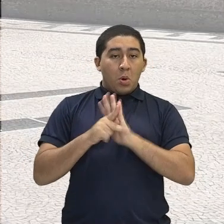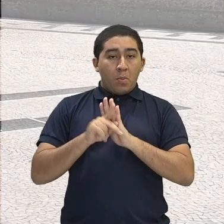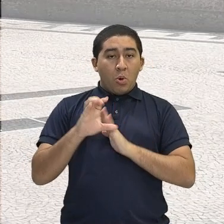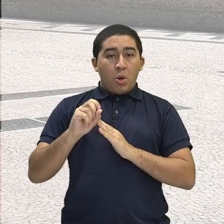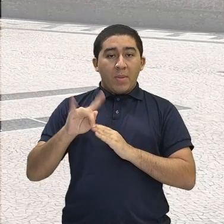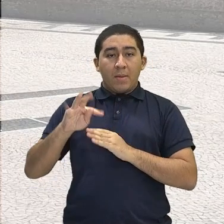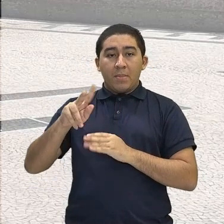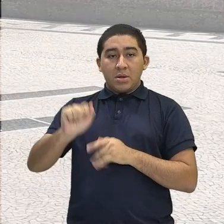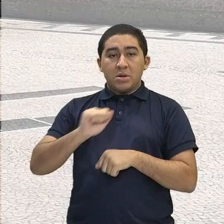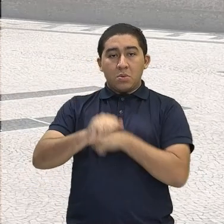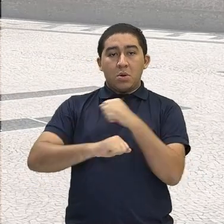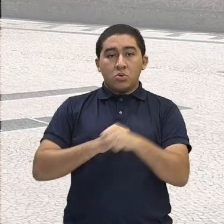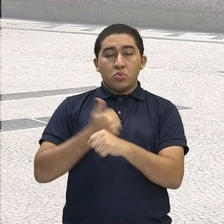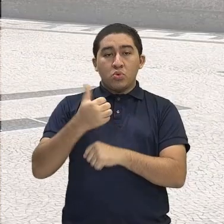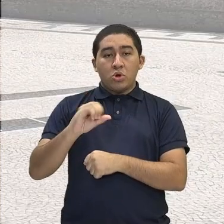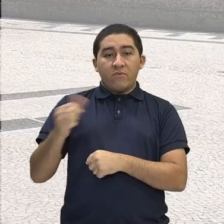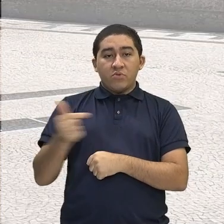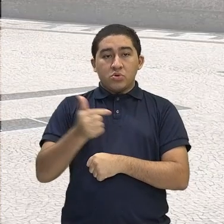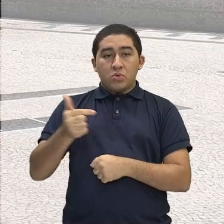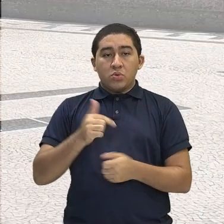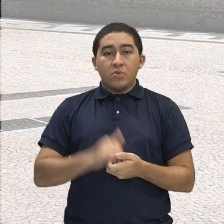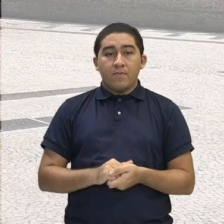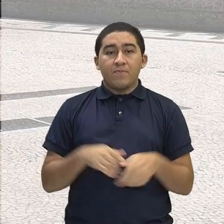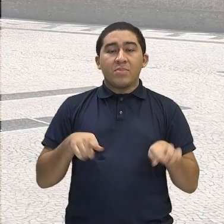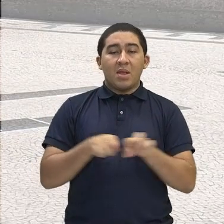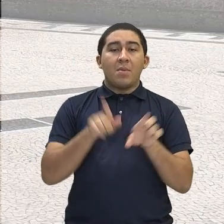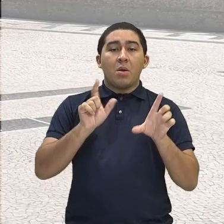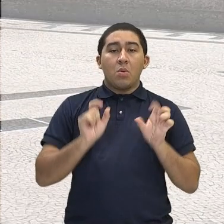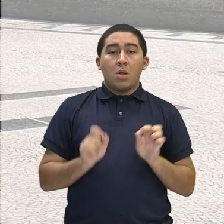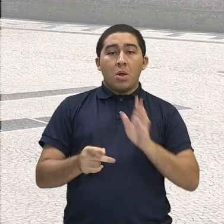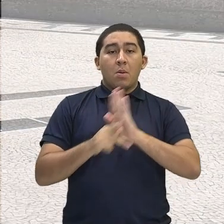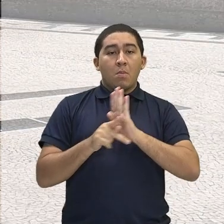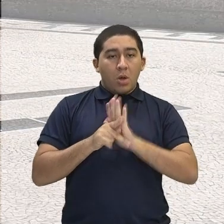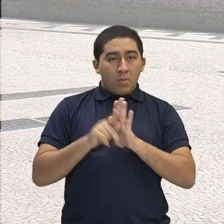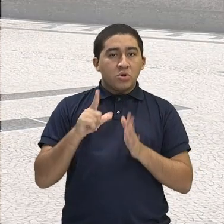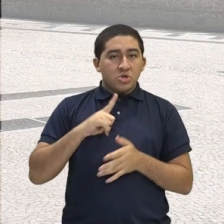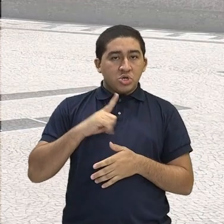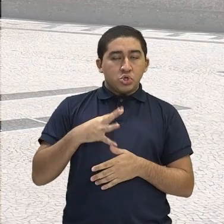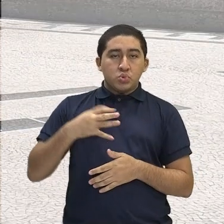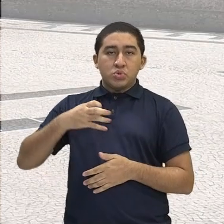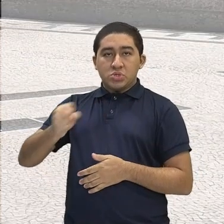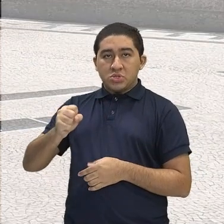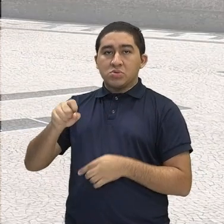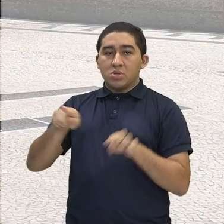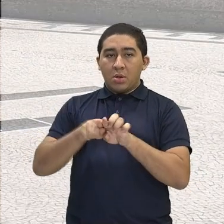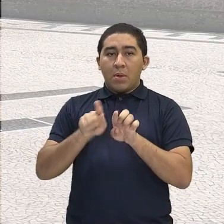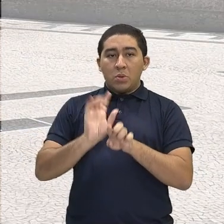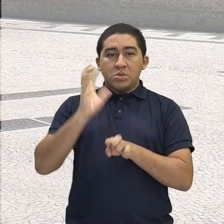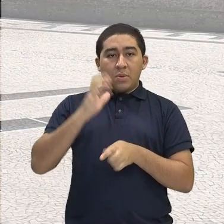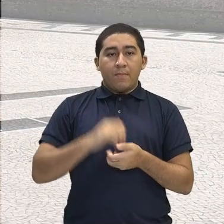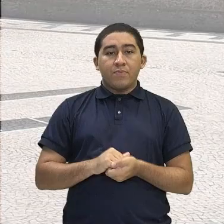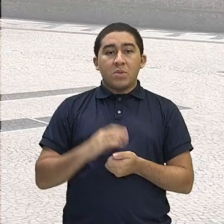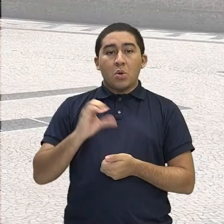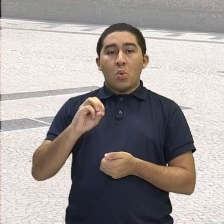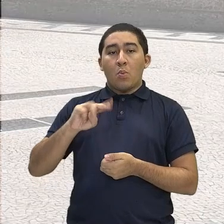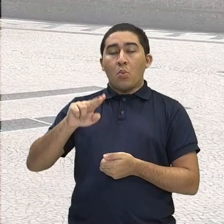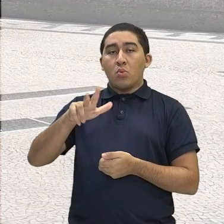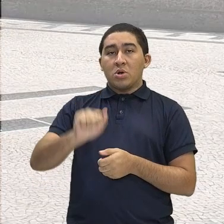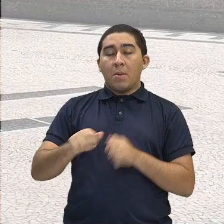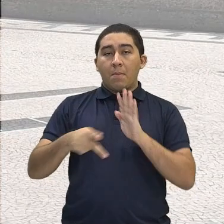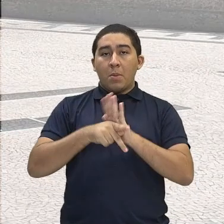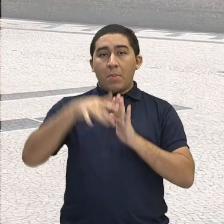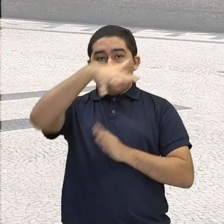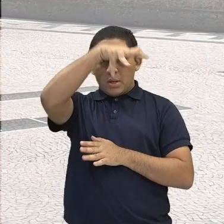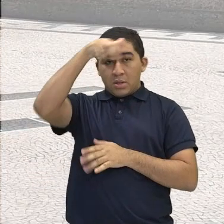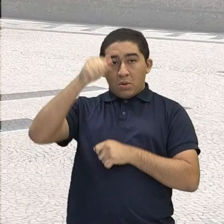em 1922, que é conhecida também como Levante ali Suicida, a Comuna de Manaus, em